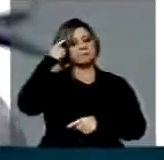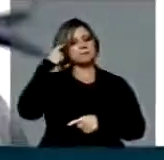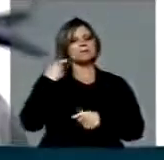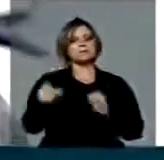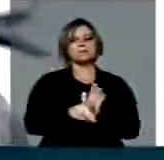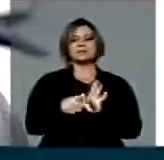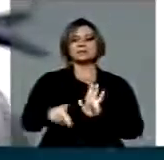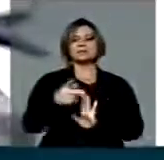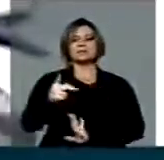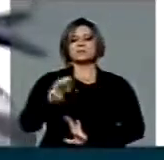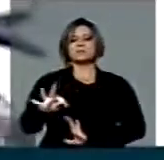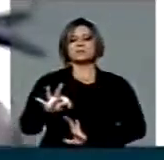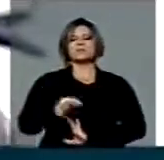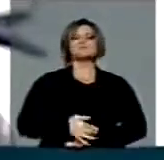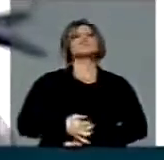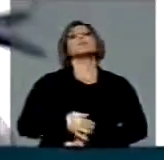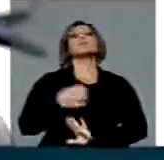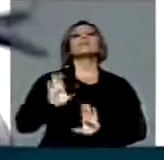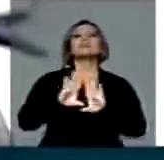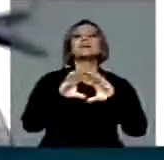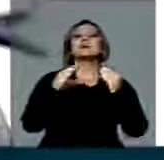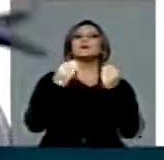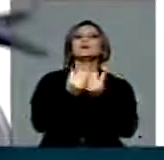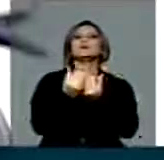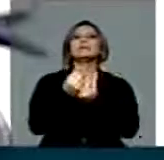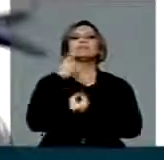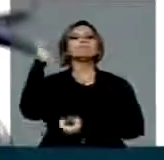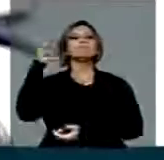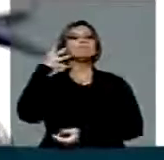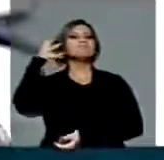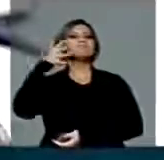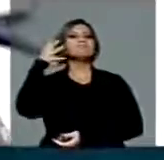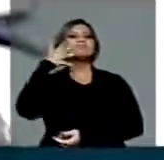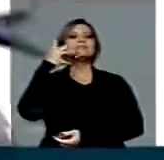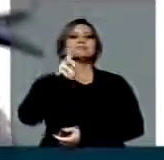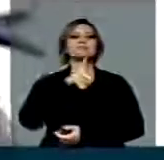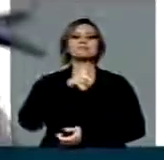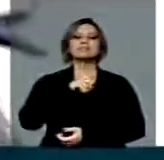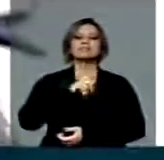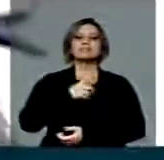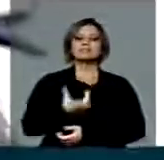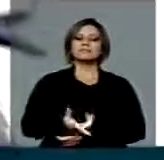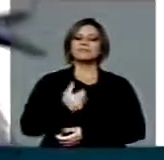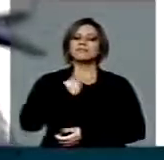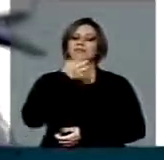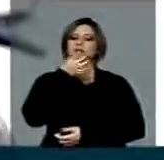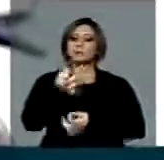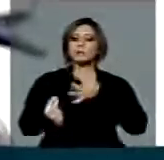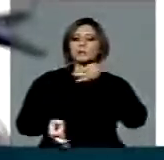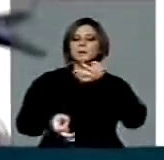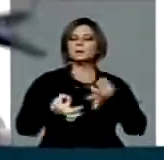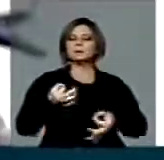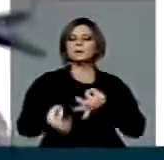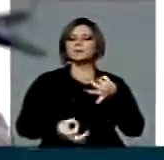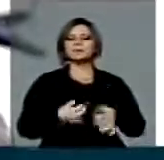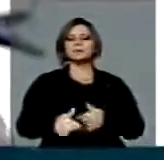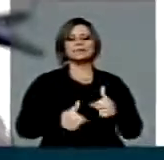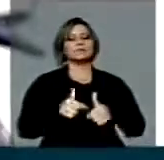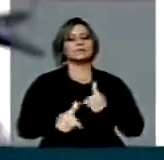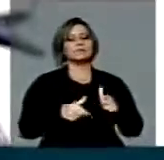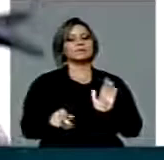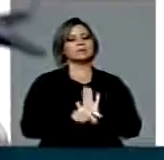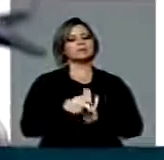E o nosso congresso foi um congresso que tivemos, então, uma disposição enorme, não só